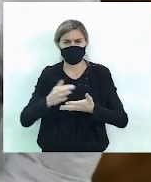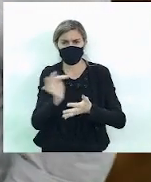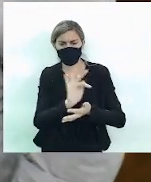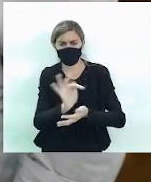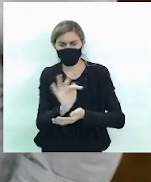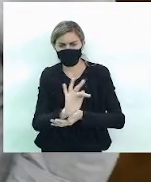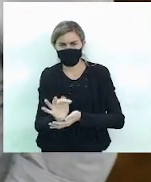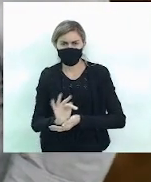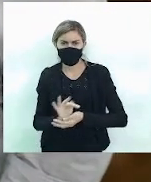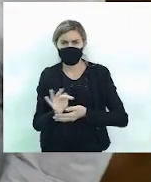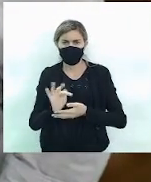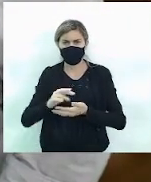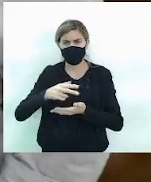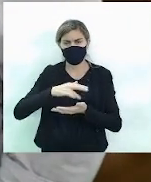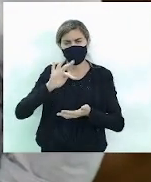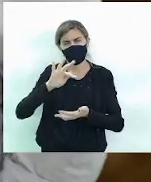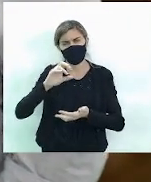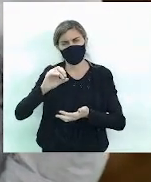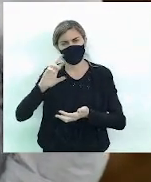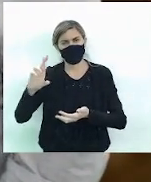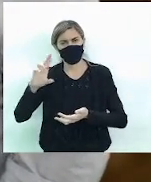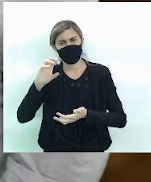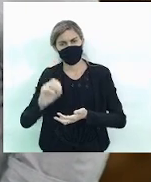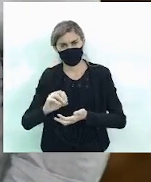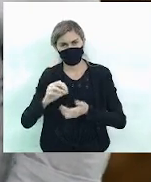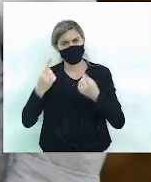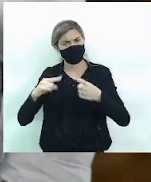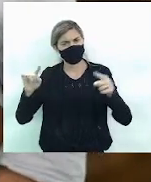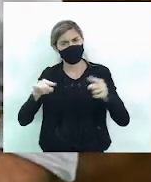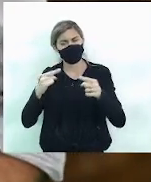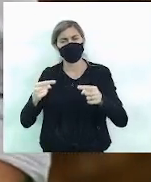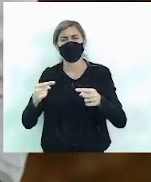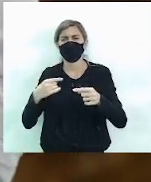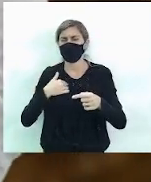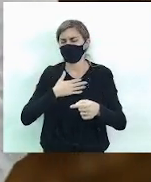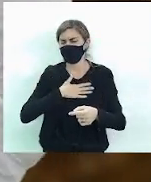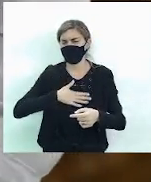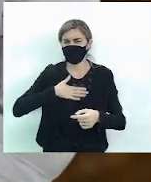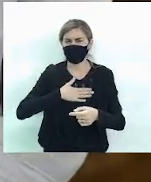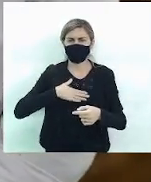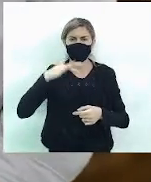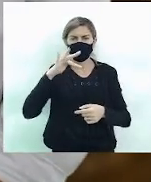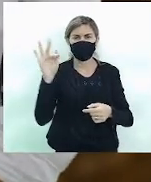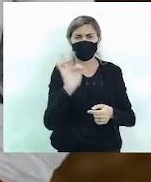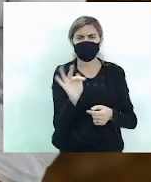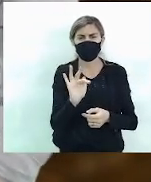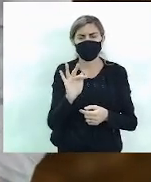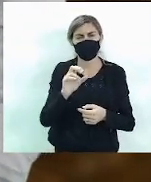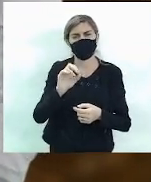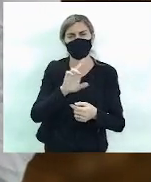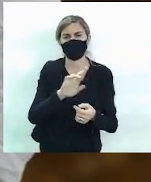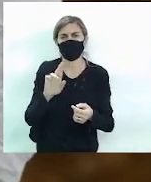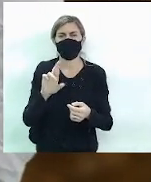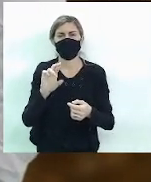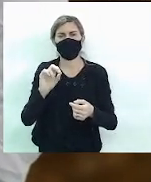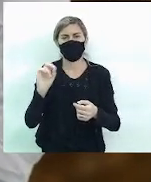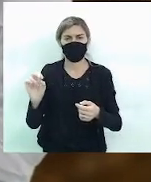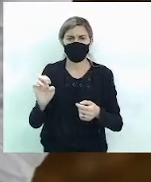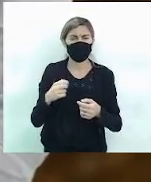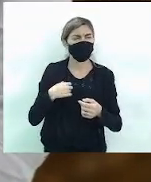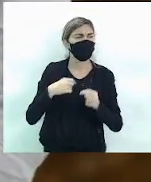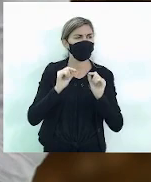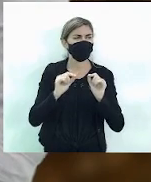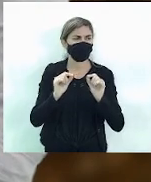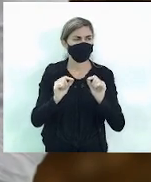Forró... Você deve gostar bastante, hein, Robson? Gosto muito de forró. E lembrar-se, forró, Nordeste, Pernambuco, não é? Você poderia